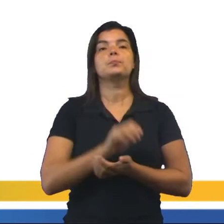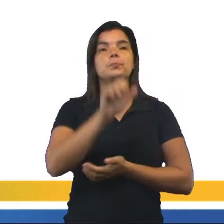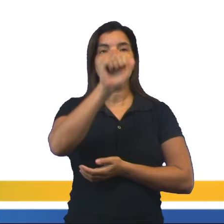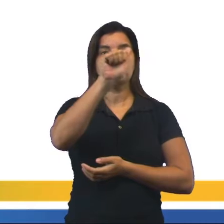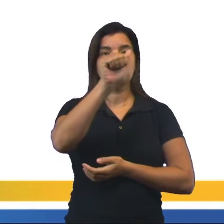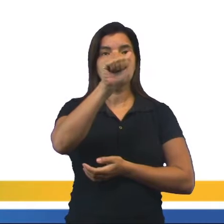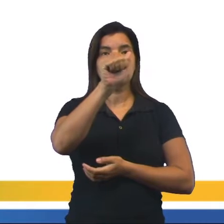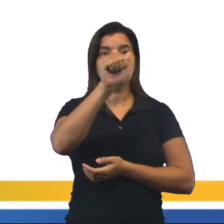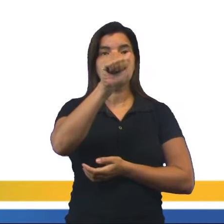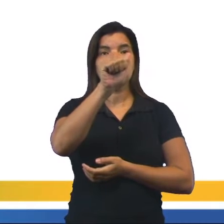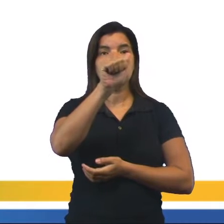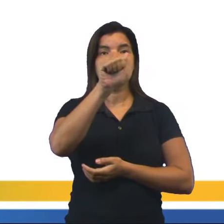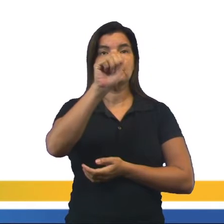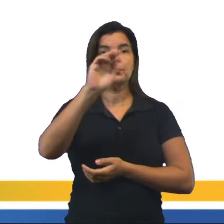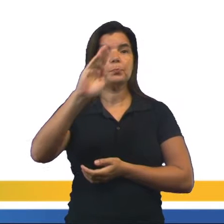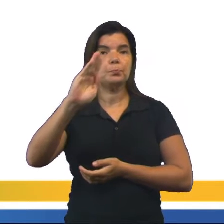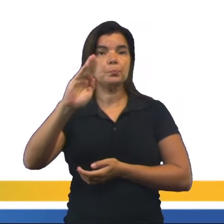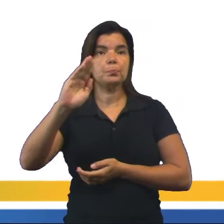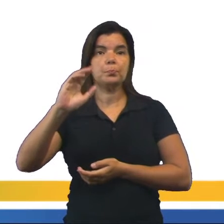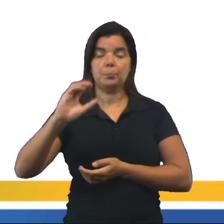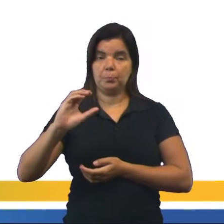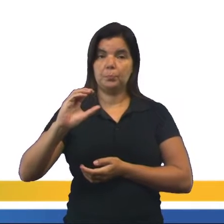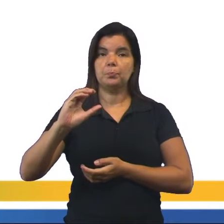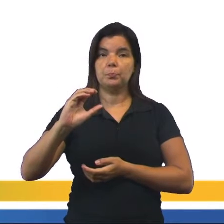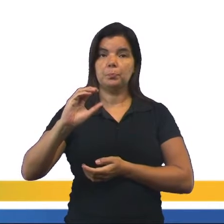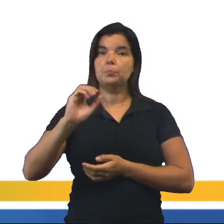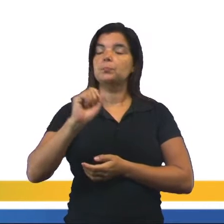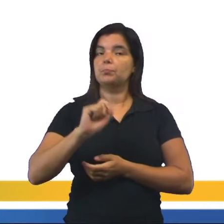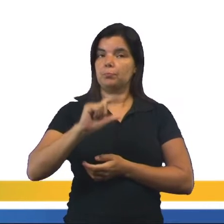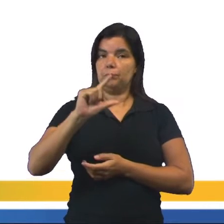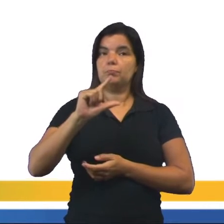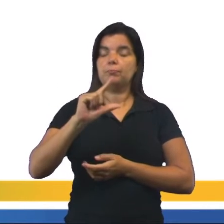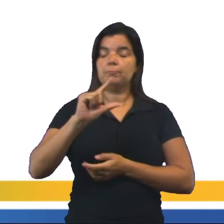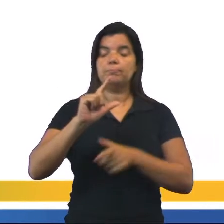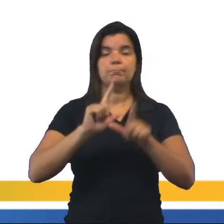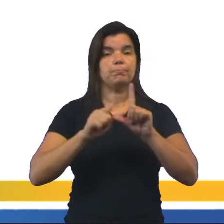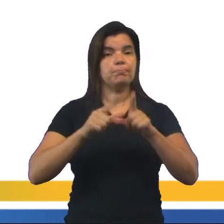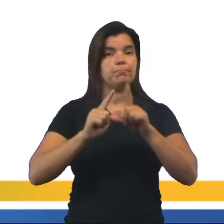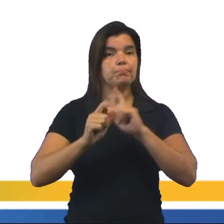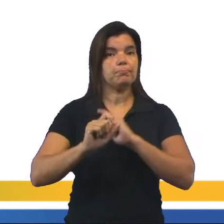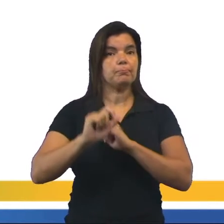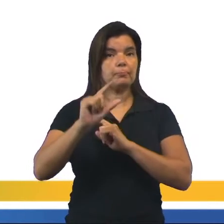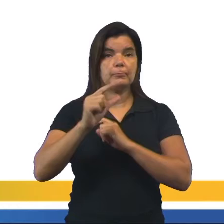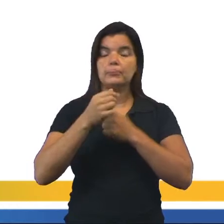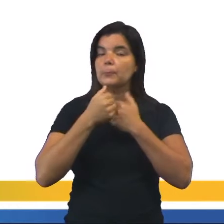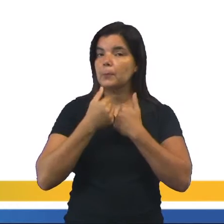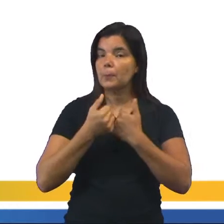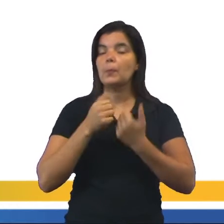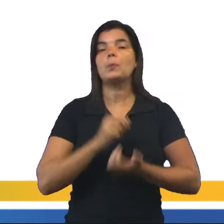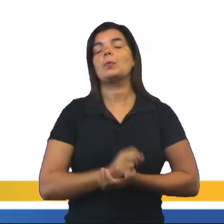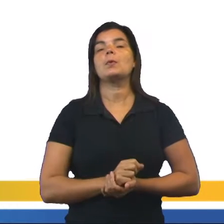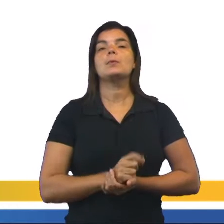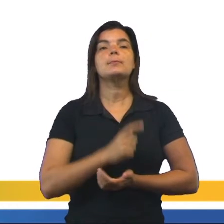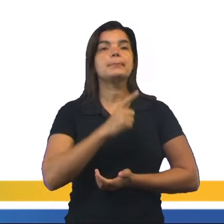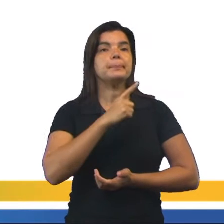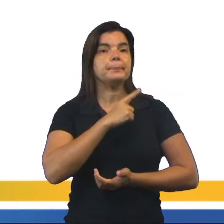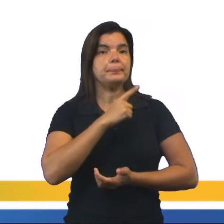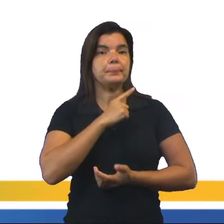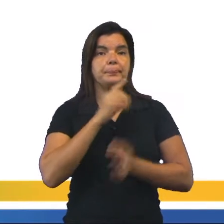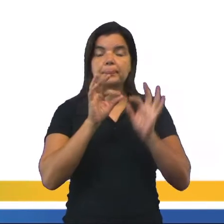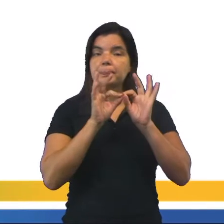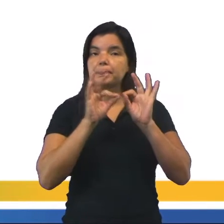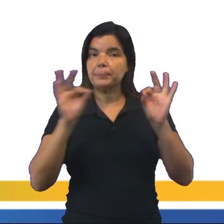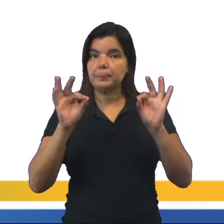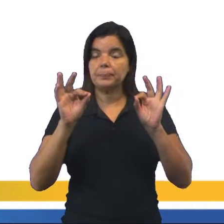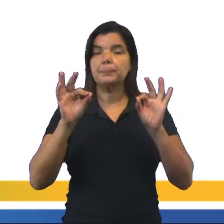A, B e C. Ele vai estar em caixa alta, ou seja, a letra maiúscula, tá? Nós vamos ter aí as